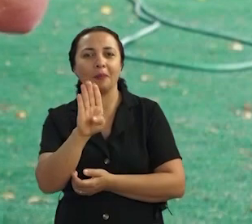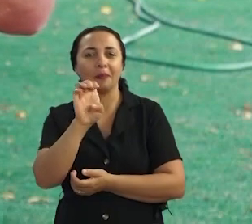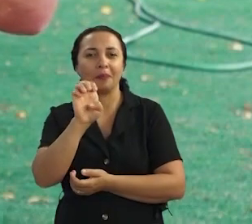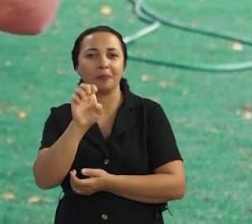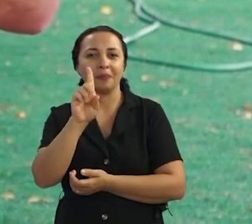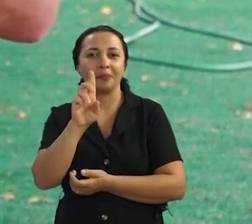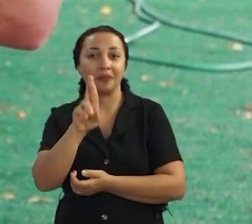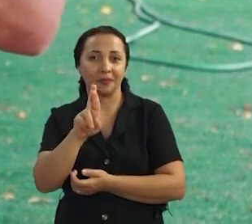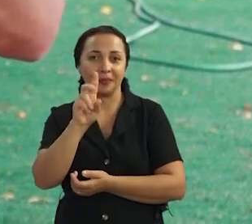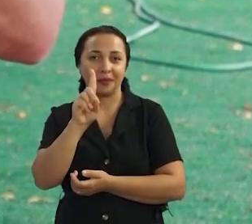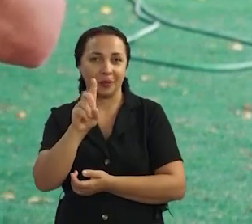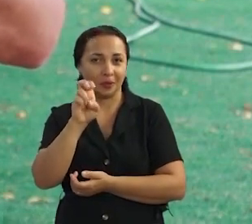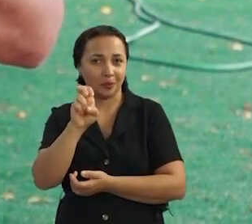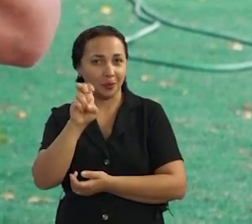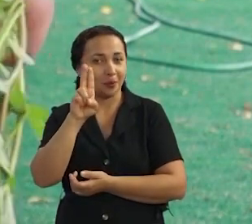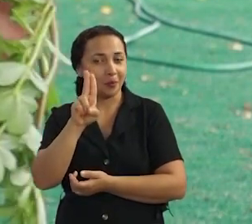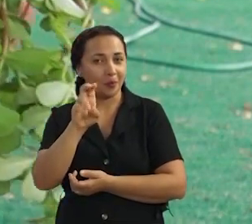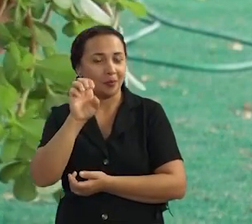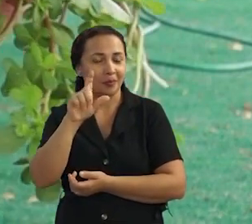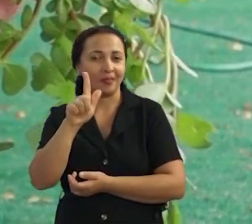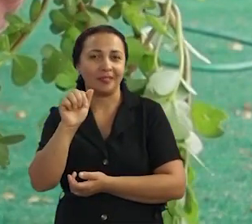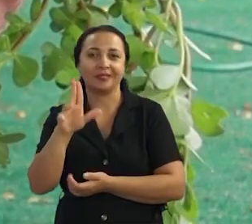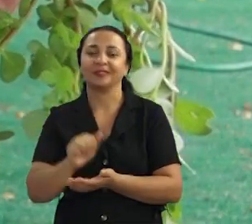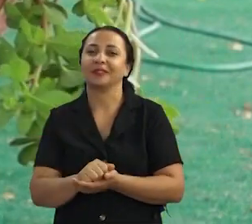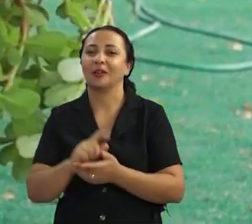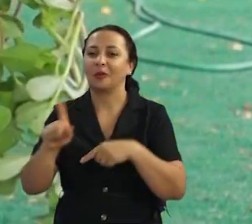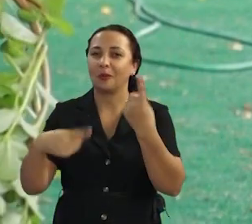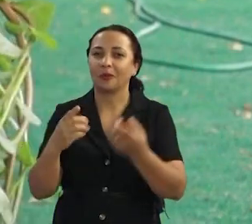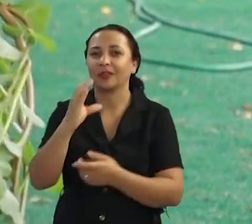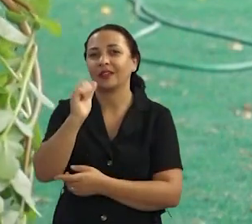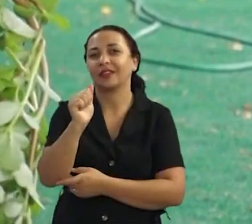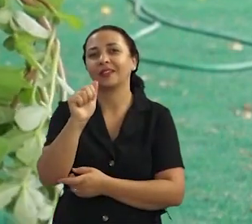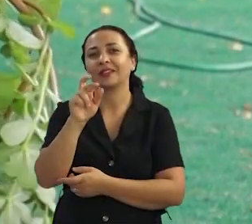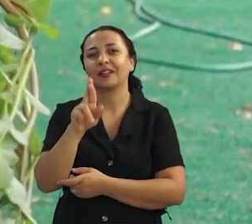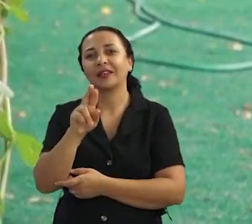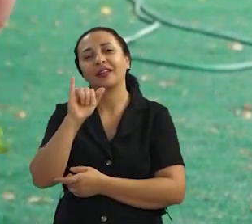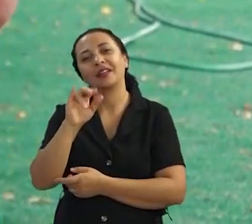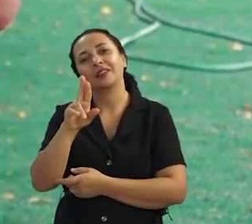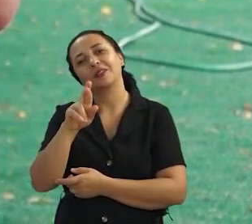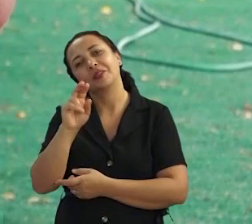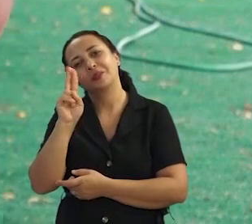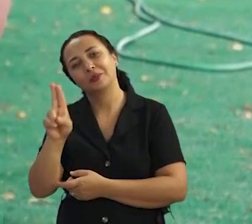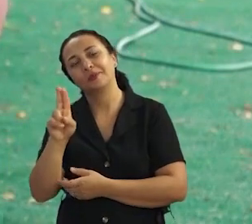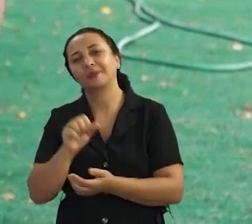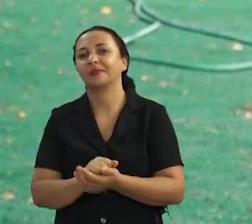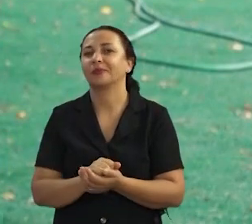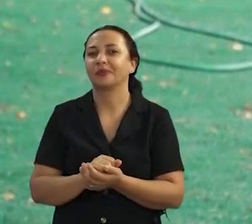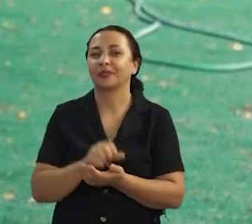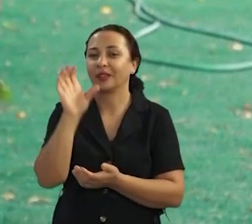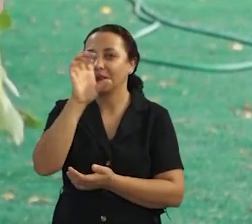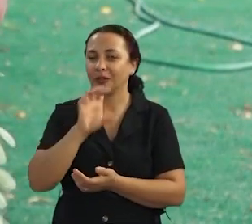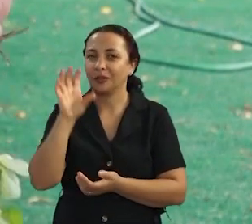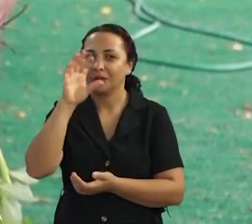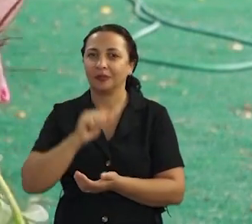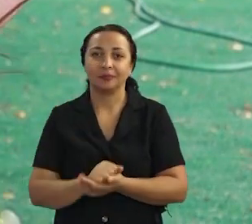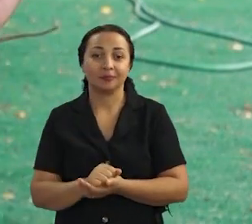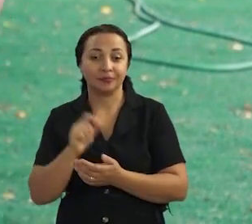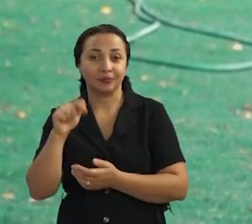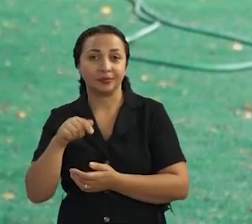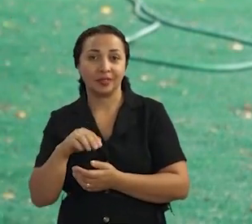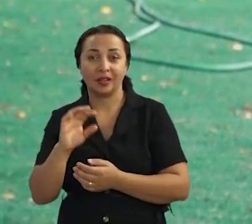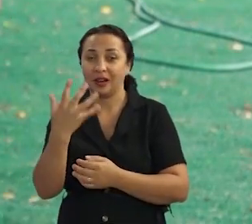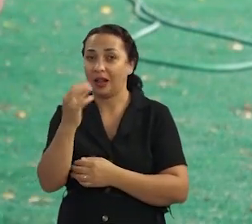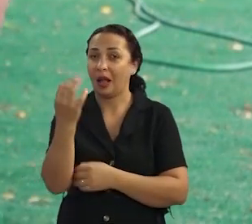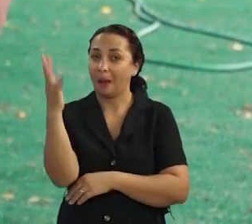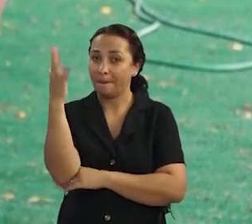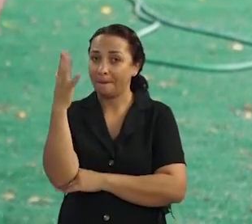Portulaca oleracea, né, o nome científico, e outra planta aqui que é o caruru ou cariru em algumas regiões. Então,